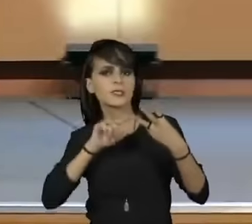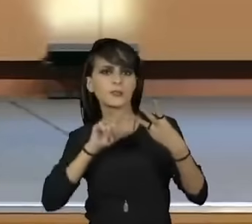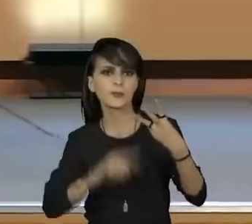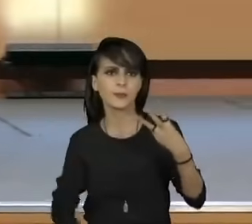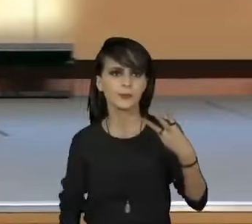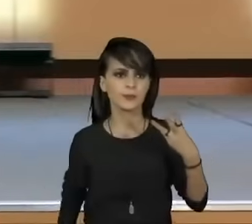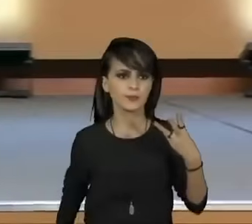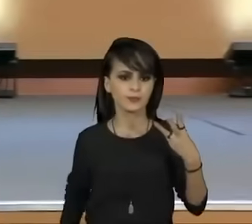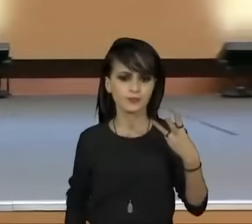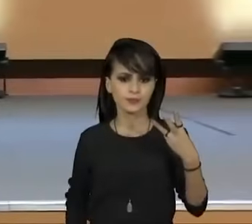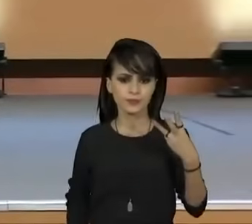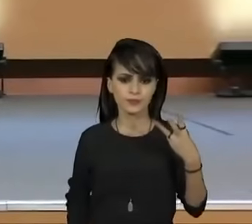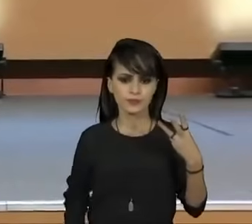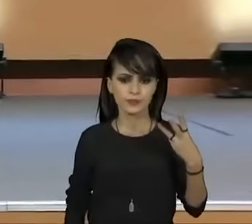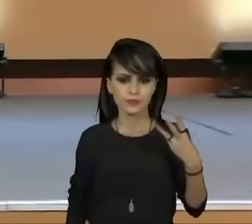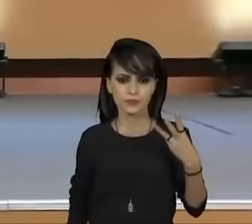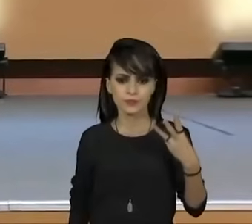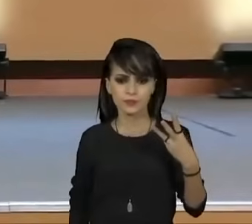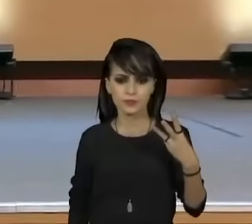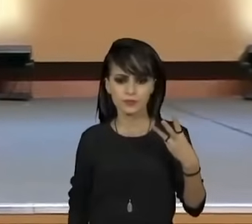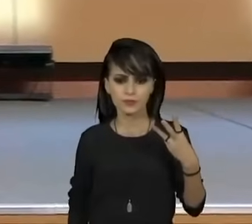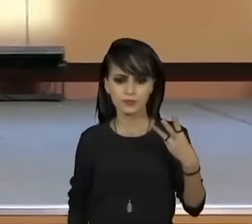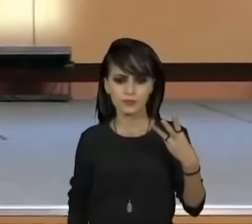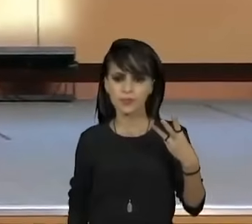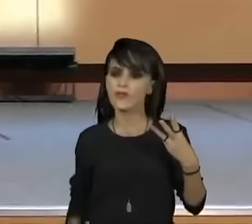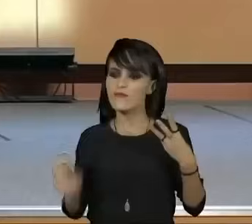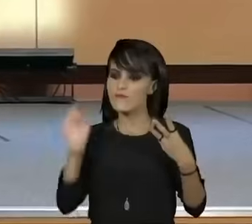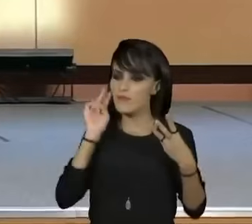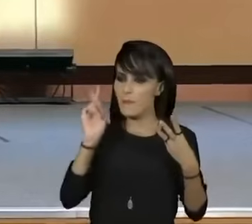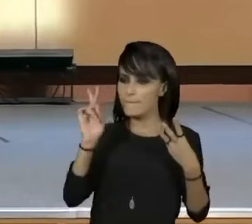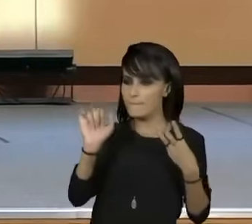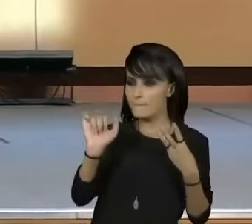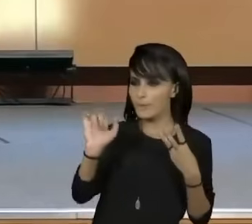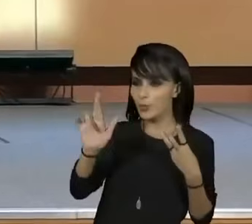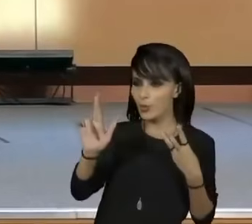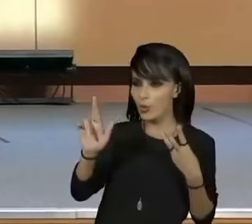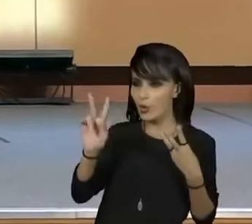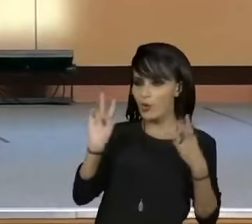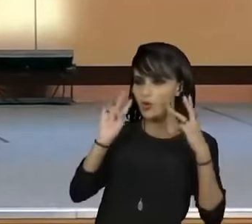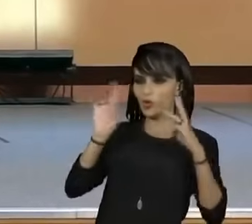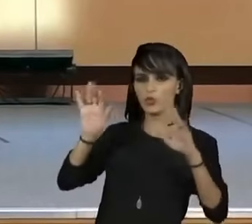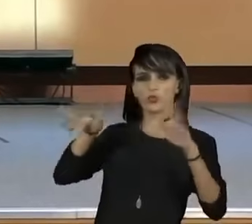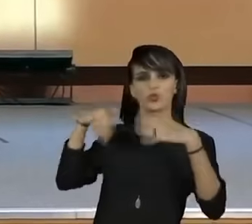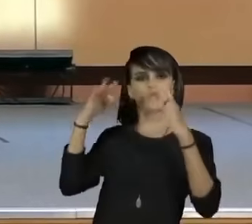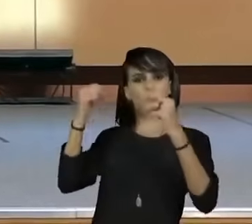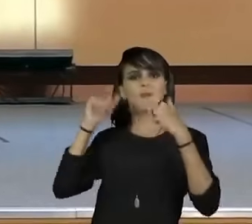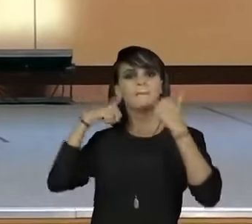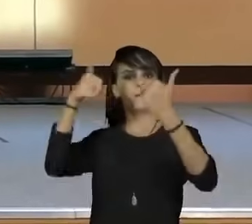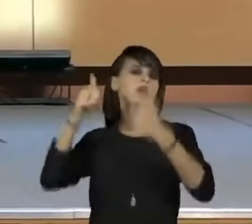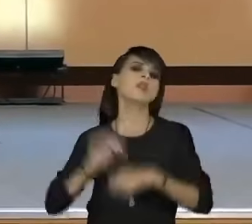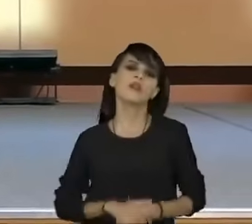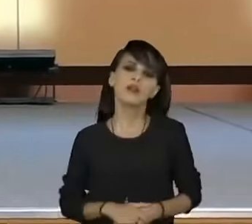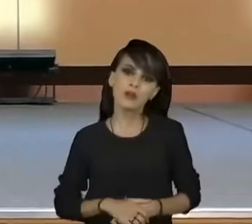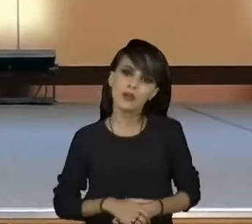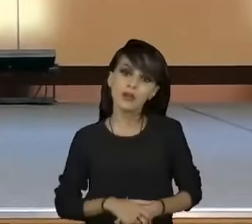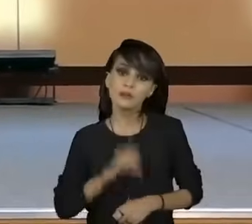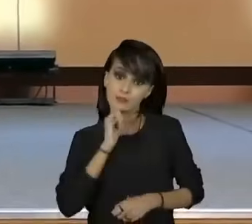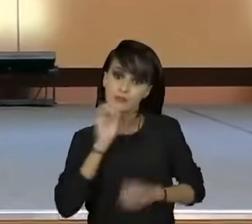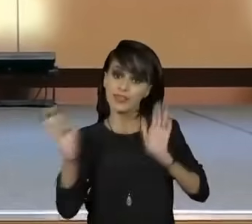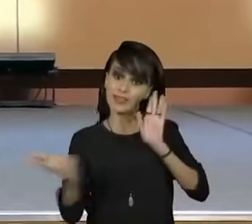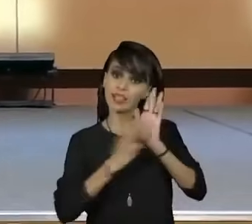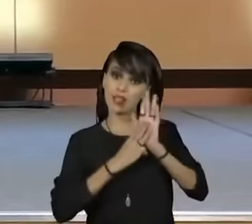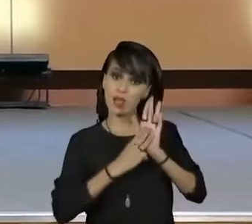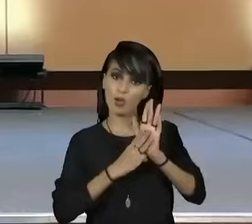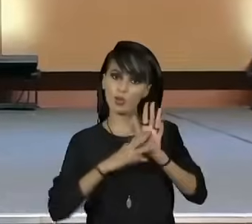vê o pior quando tudo é o melhor isso é uma pessoa de visão vê a realidade Daniel a